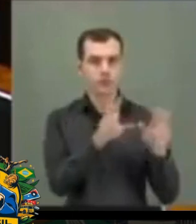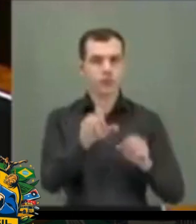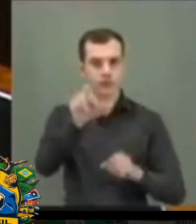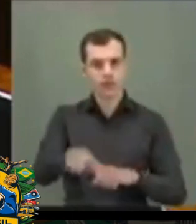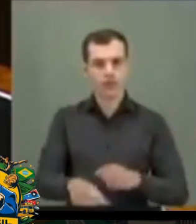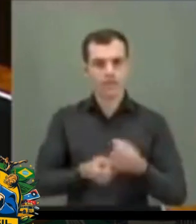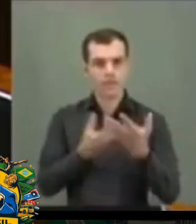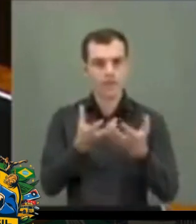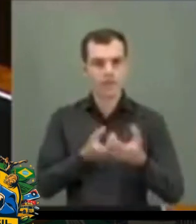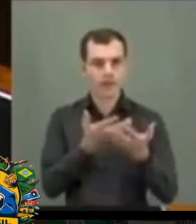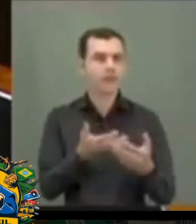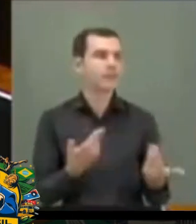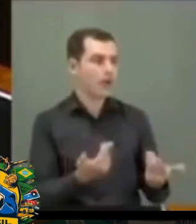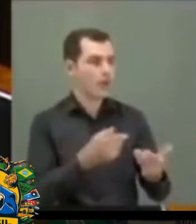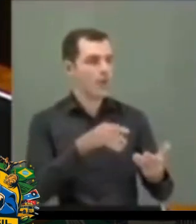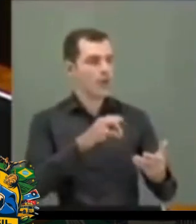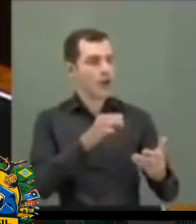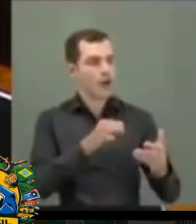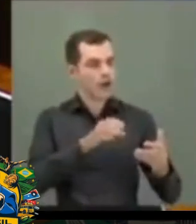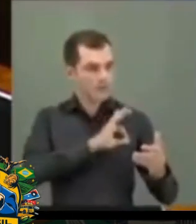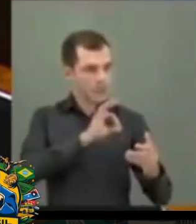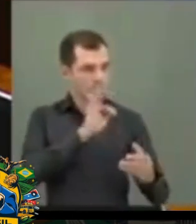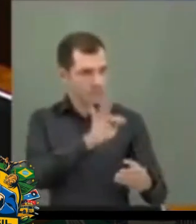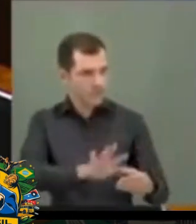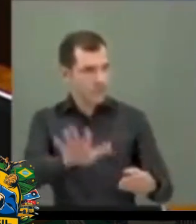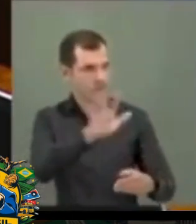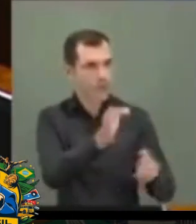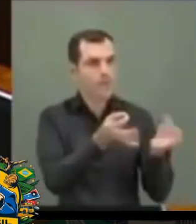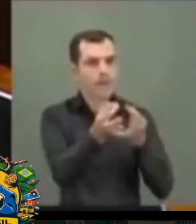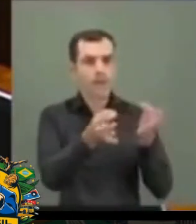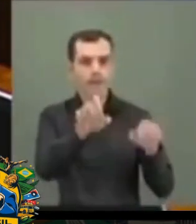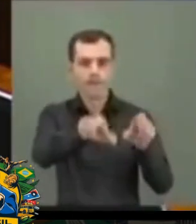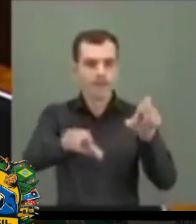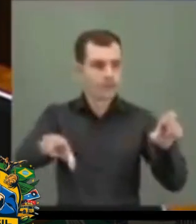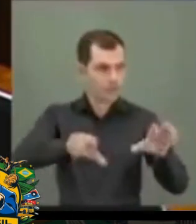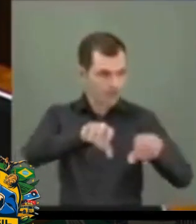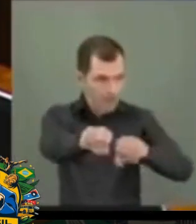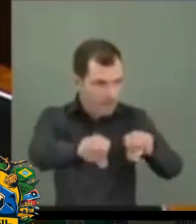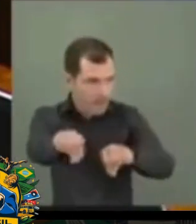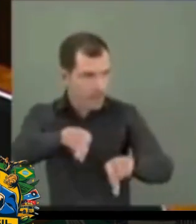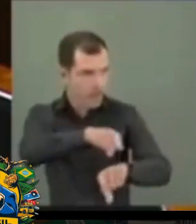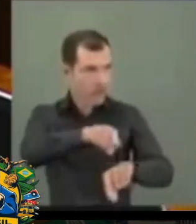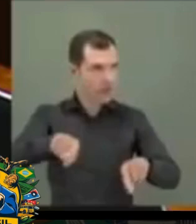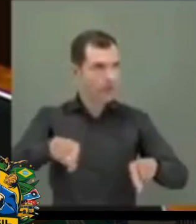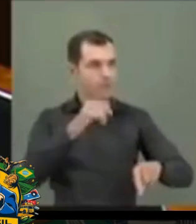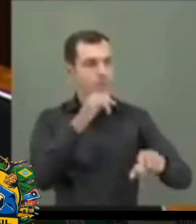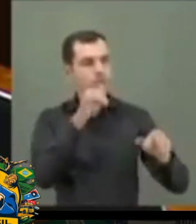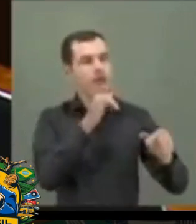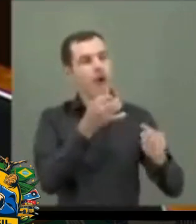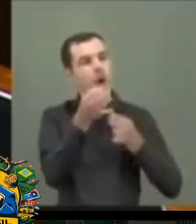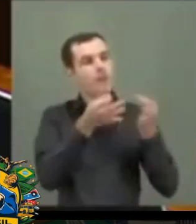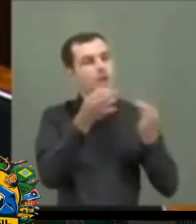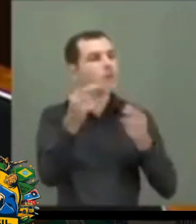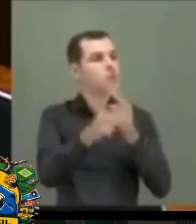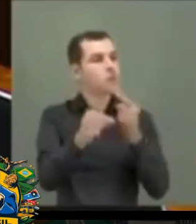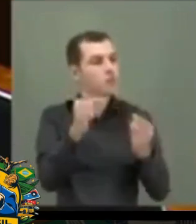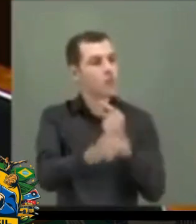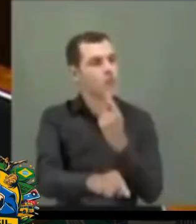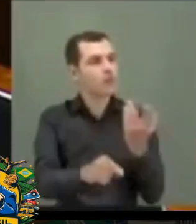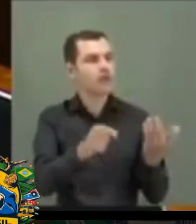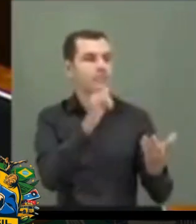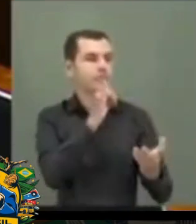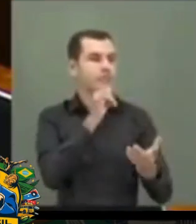pelas opiniões delas, se forem contrárias ao governo brasileiro, se for uma opinião negativa. Os jornalistas estrangeiros, ou